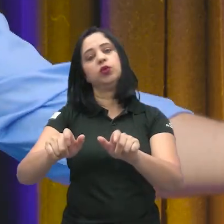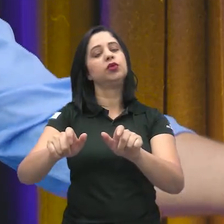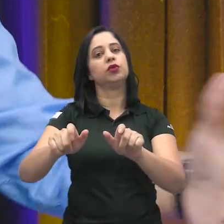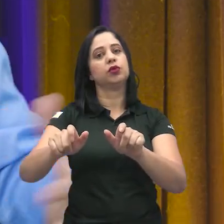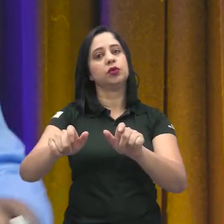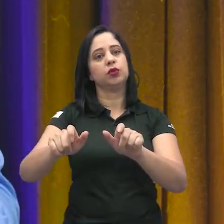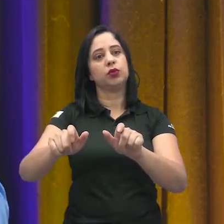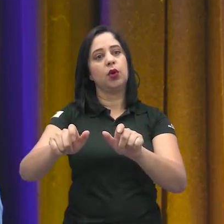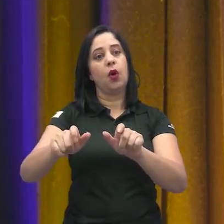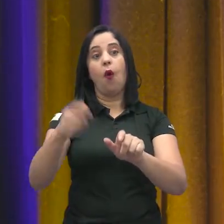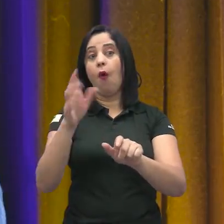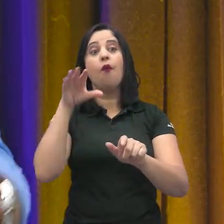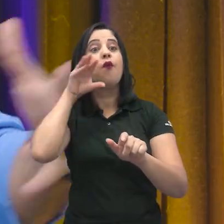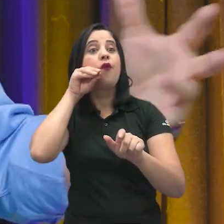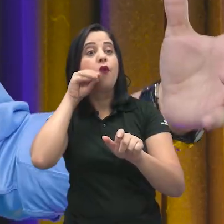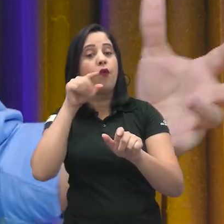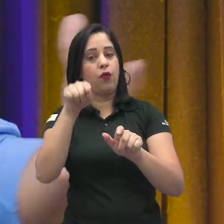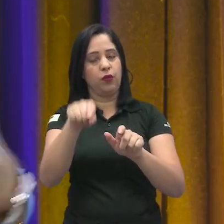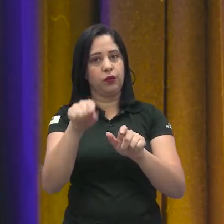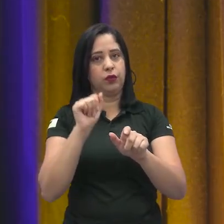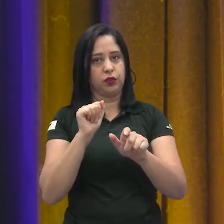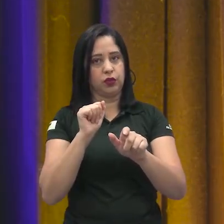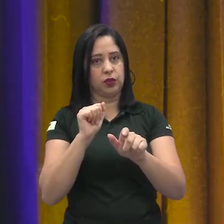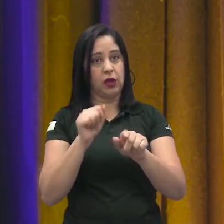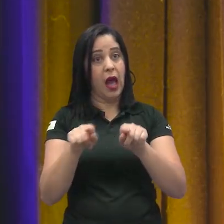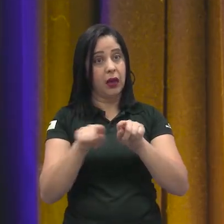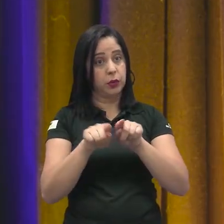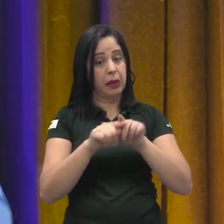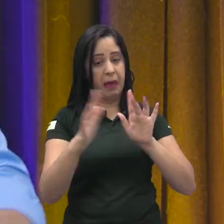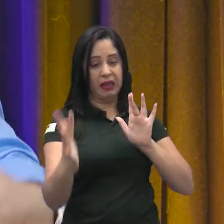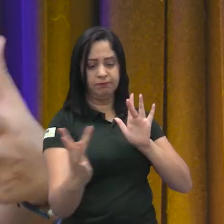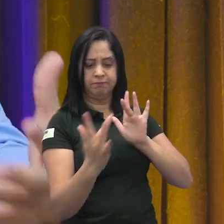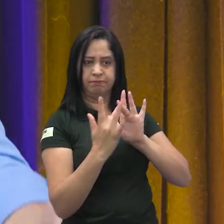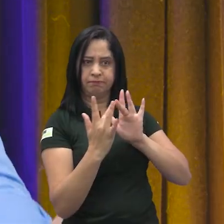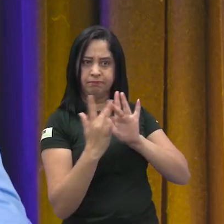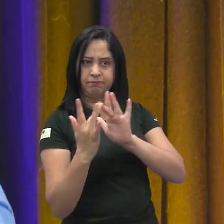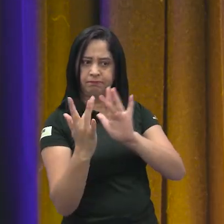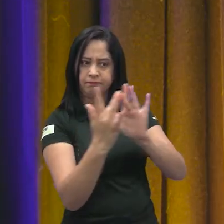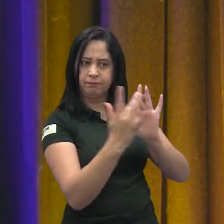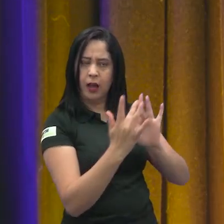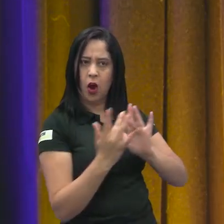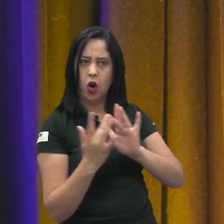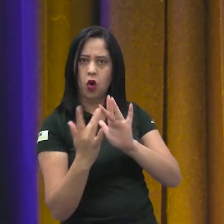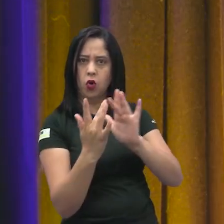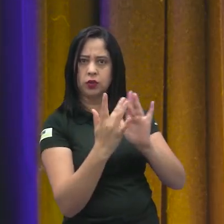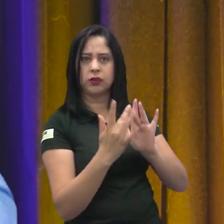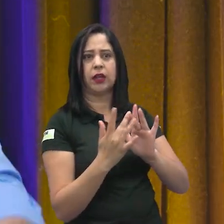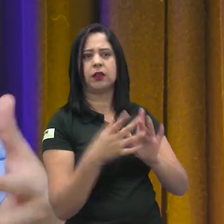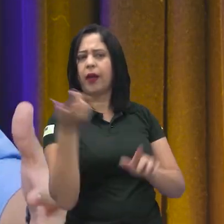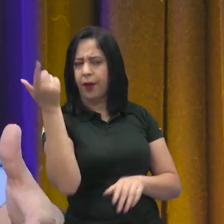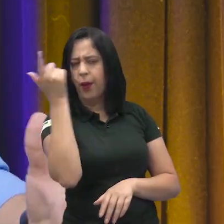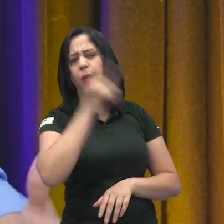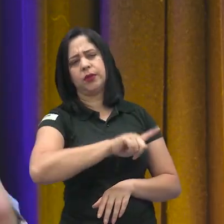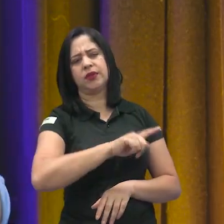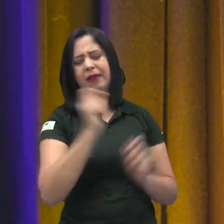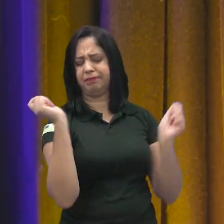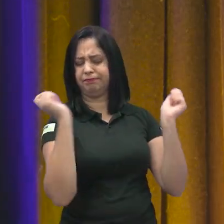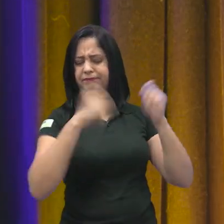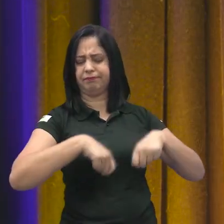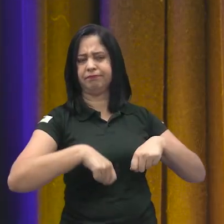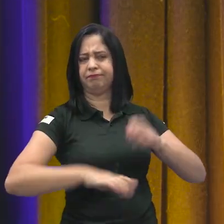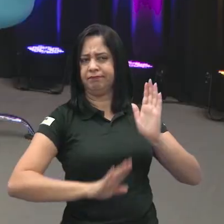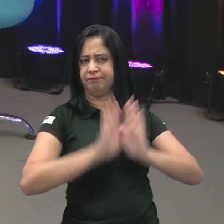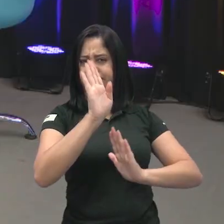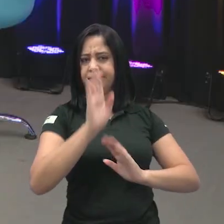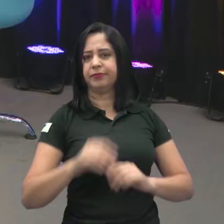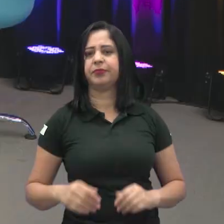seus cargos de diretor, gerente, também têm esse vínculo direto com o setor de produção, a gente consegue ter realmente um ganho de